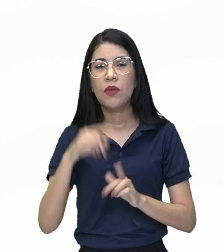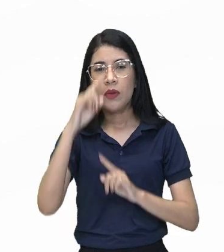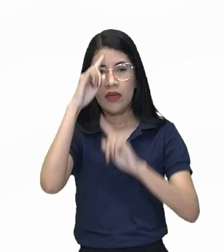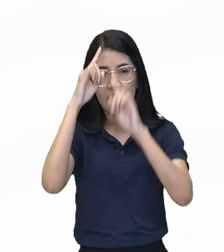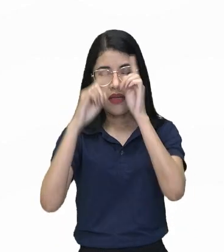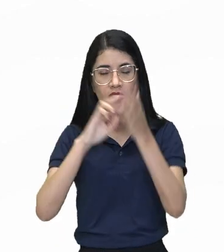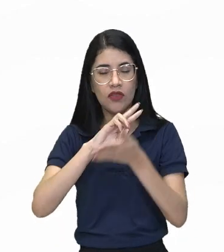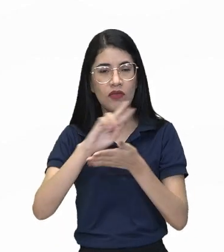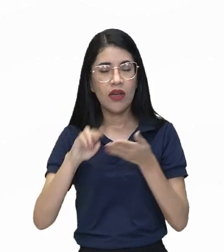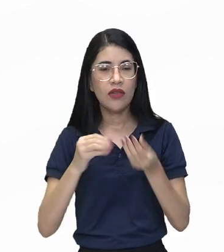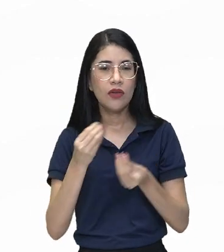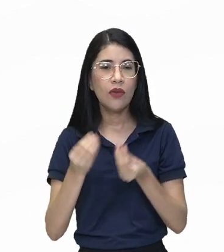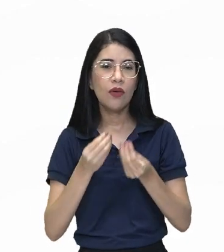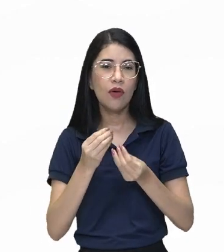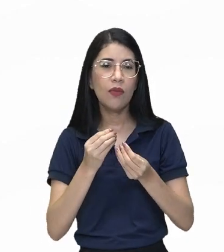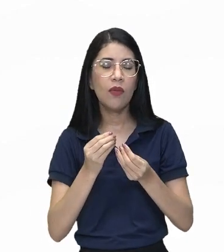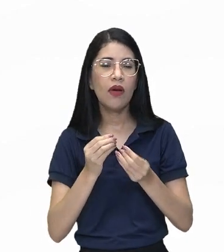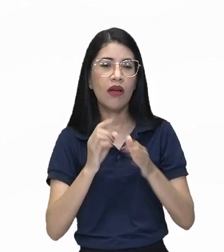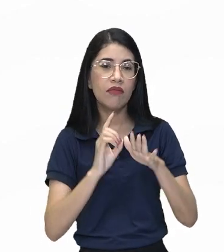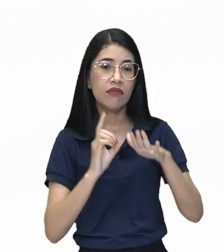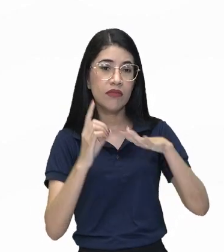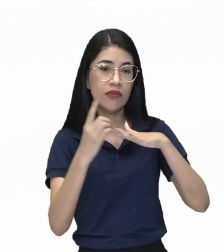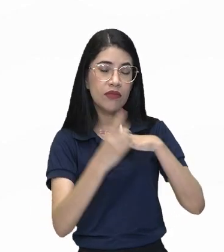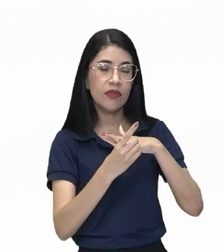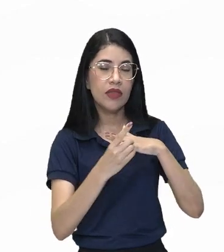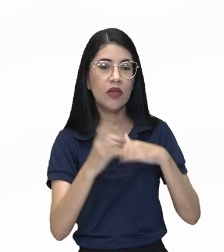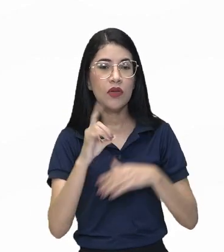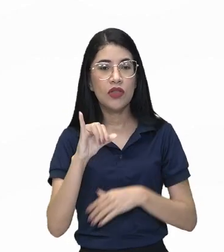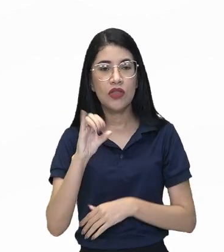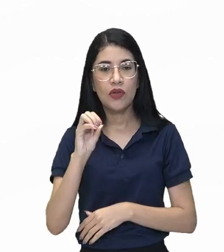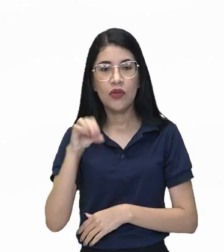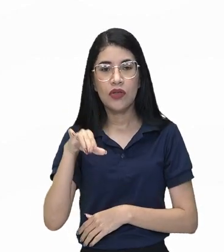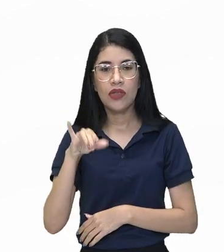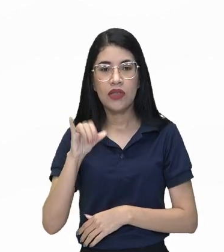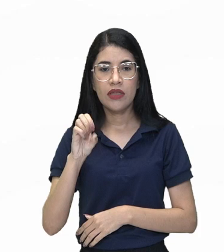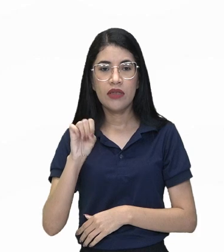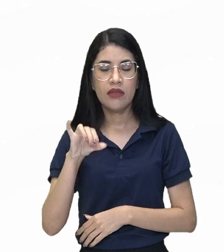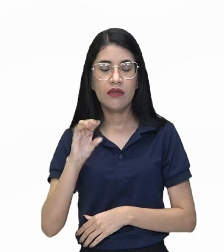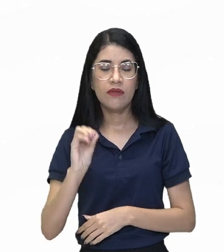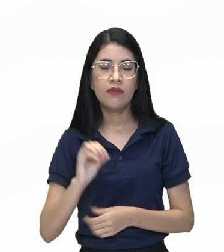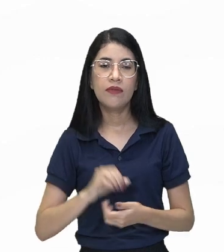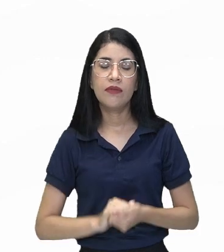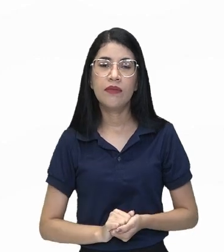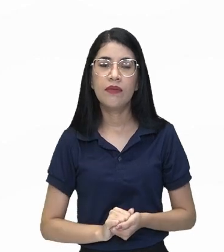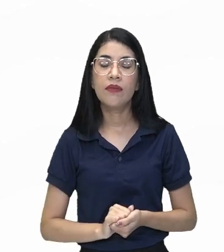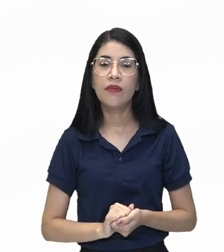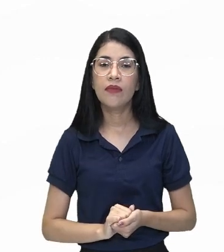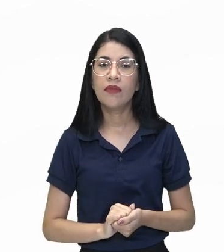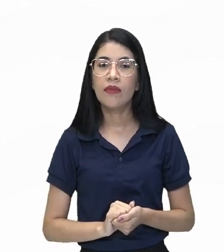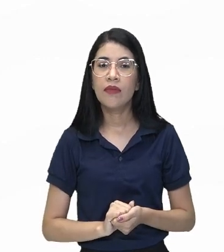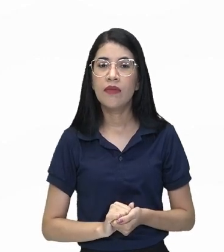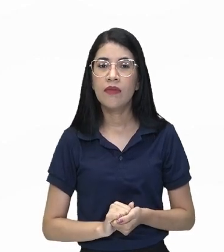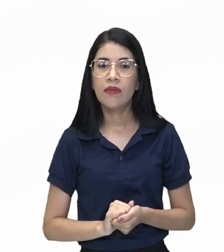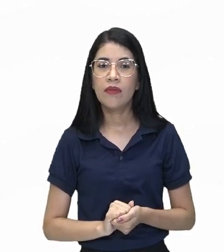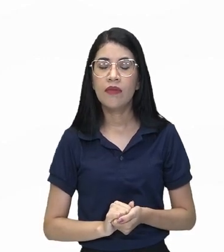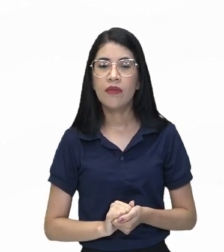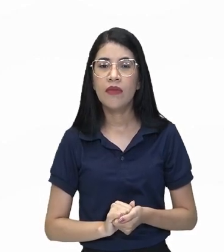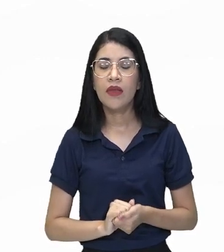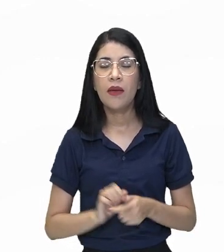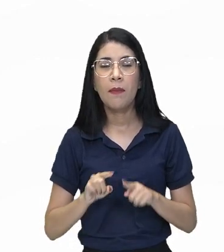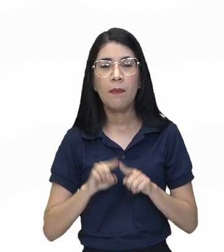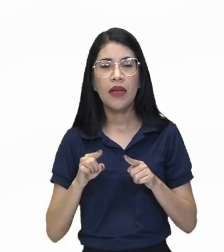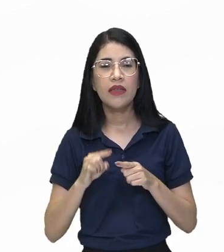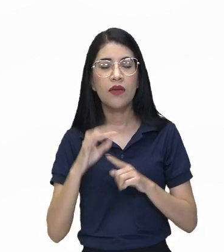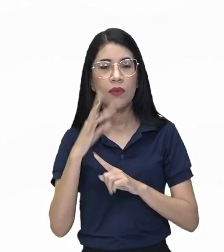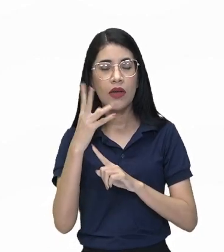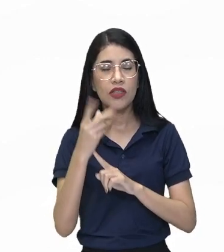como seria Dionísio, tá? Mas foi através do quê? De um artista chamado Terpes, quando